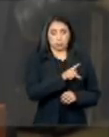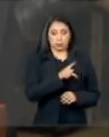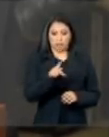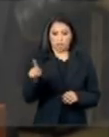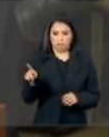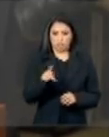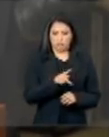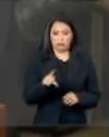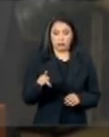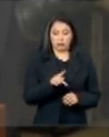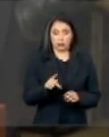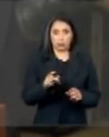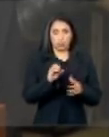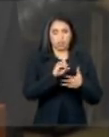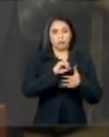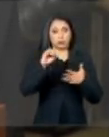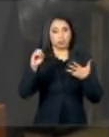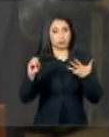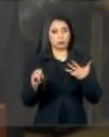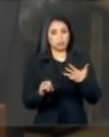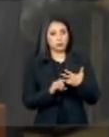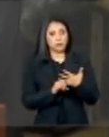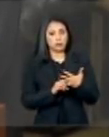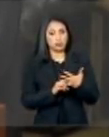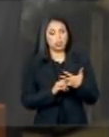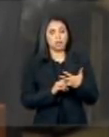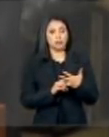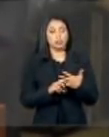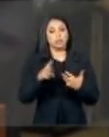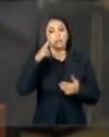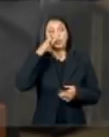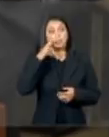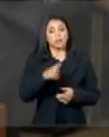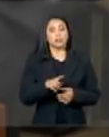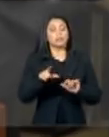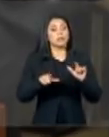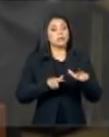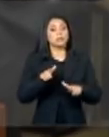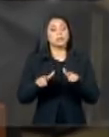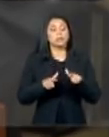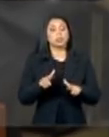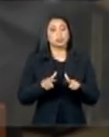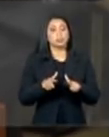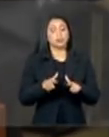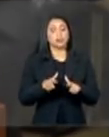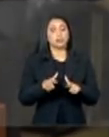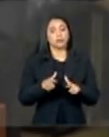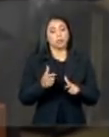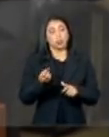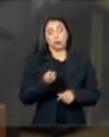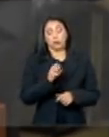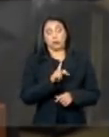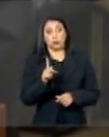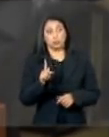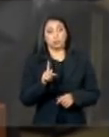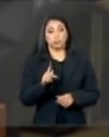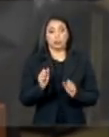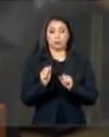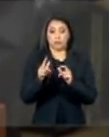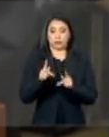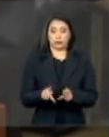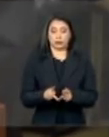dos poderes do tribunal para o provimento dos cargos e o desprovimento dos cargos e essa competência é